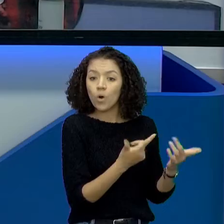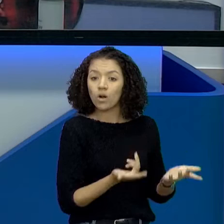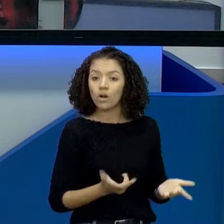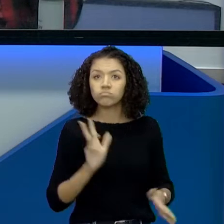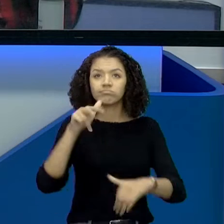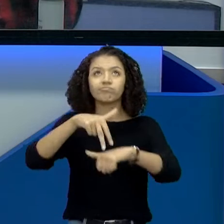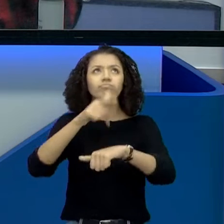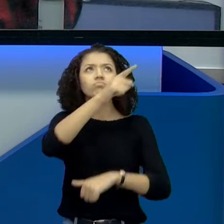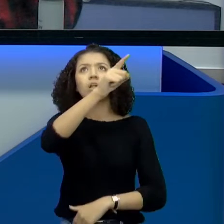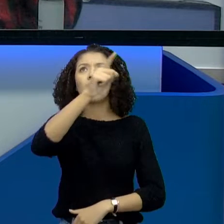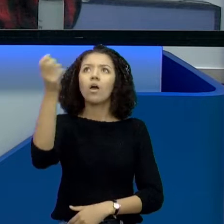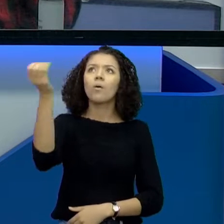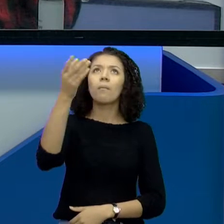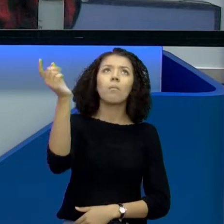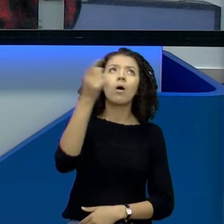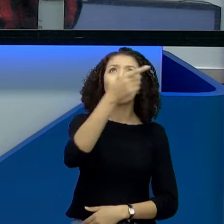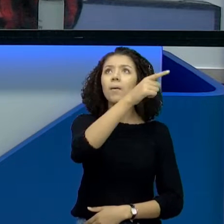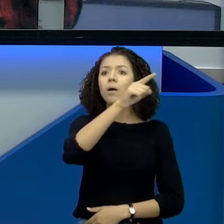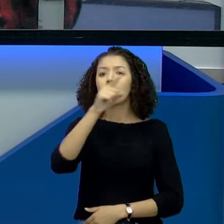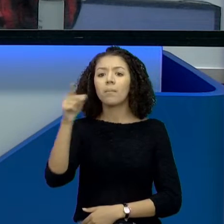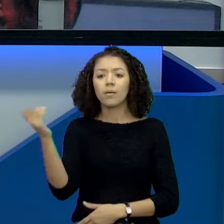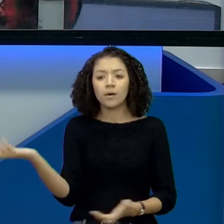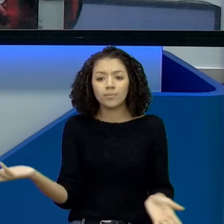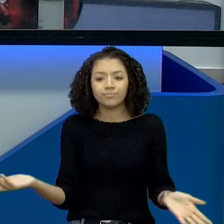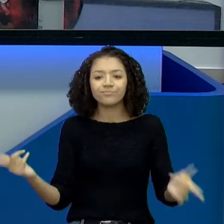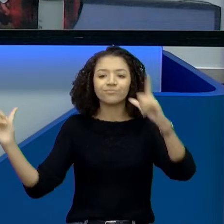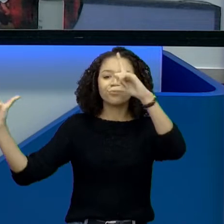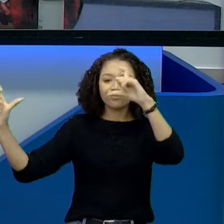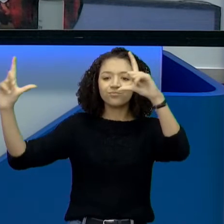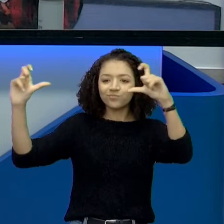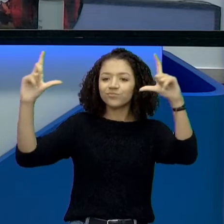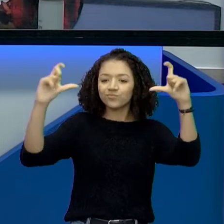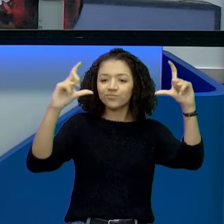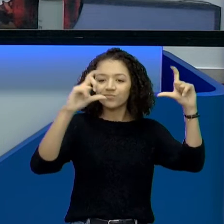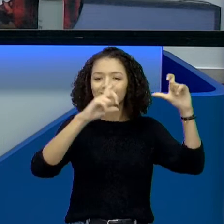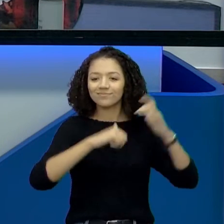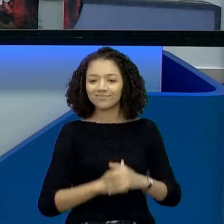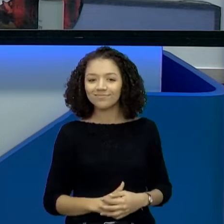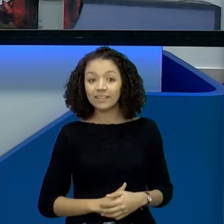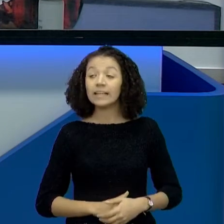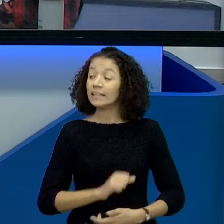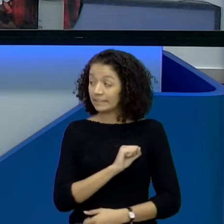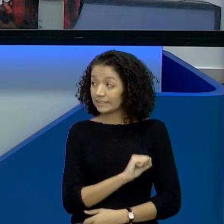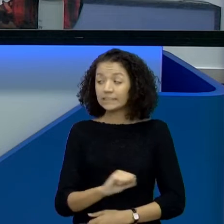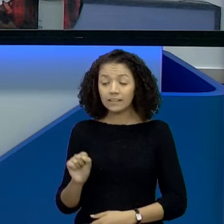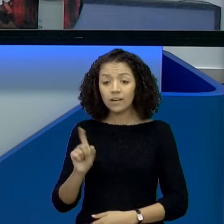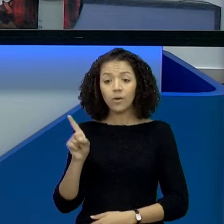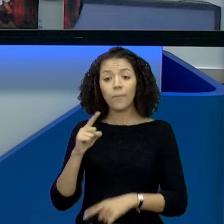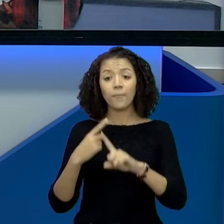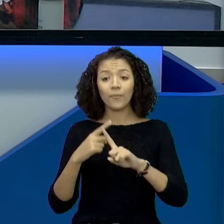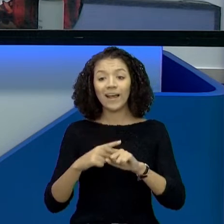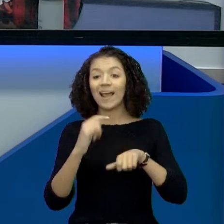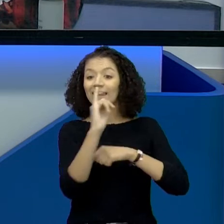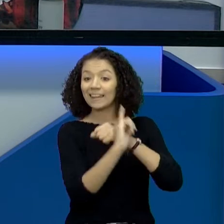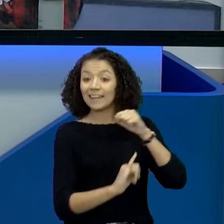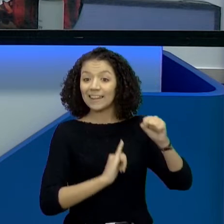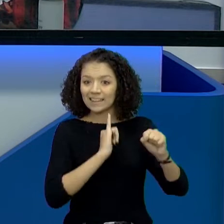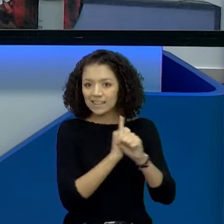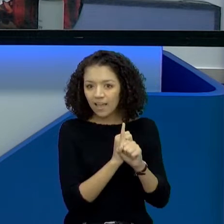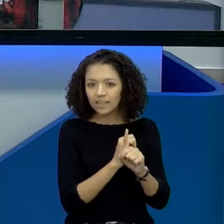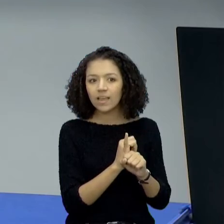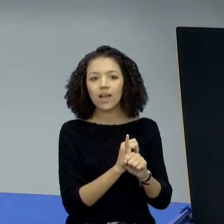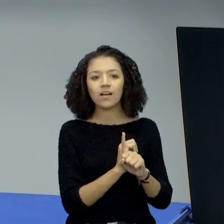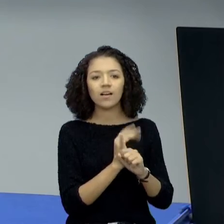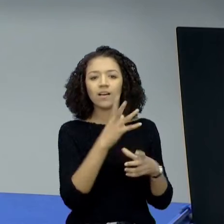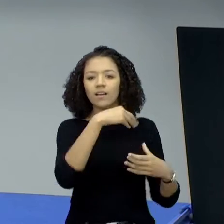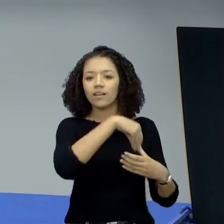Então, às vezes, você não encontra realmente o conteúdo. E é sensacional você falar isso, Kleber, porque, de fato, a internet não